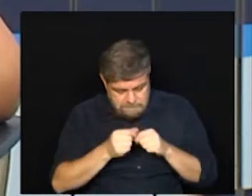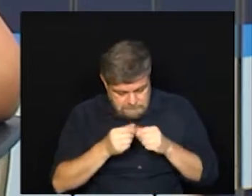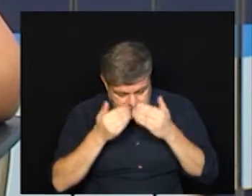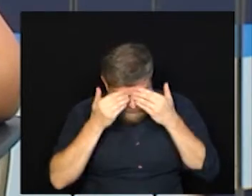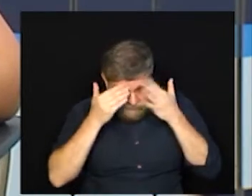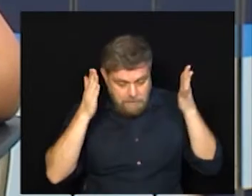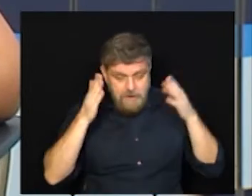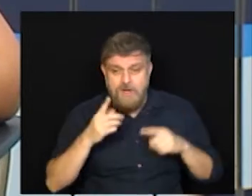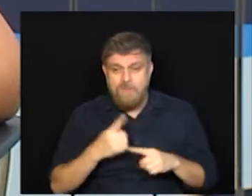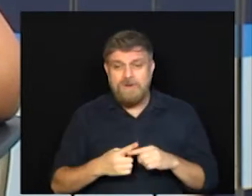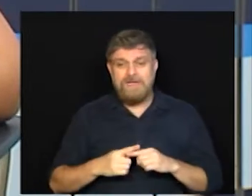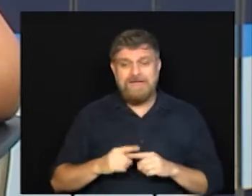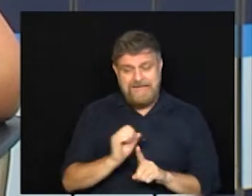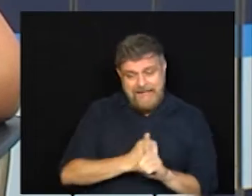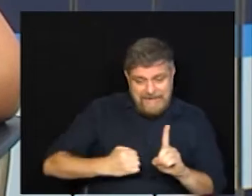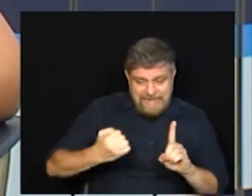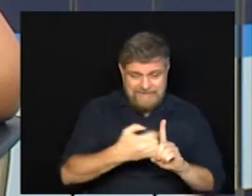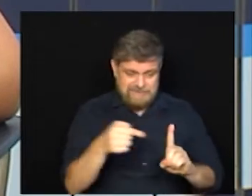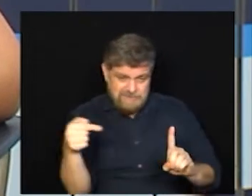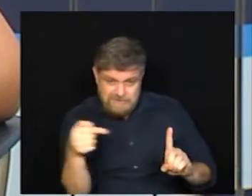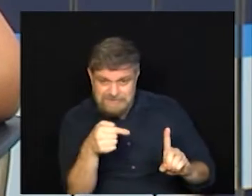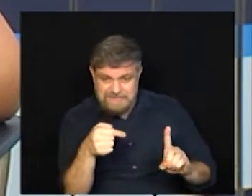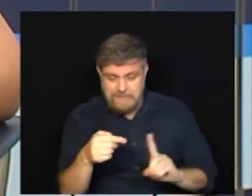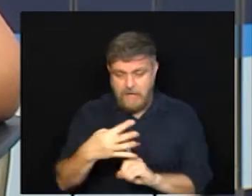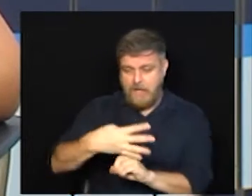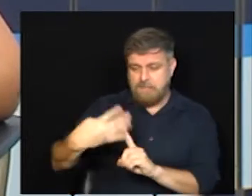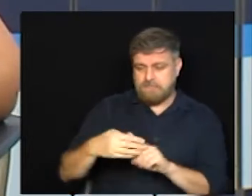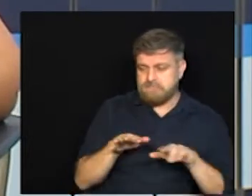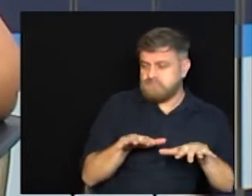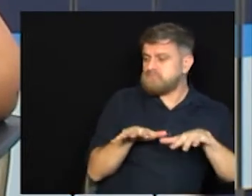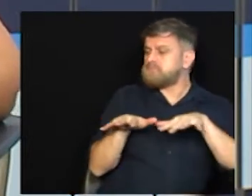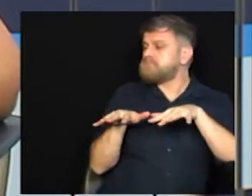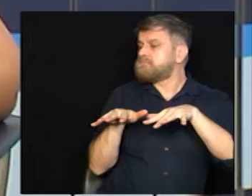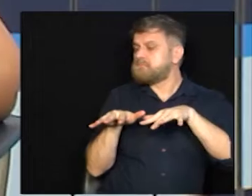sociedade, ver a população ter